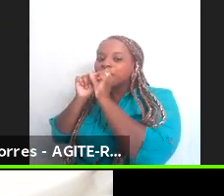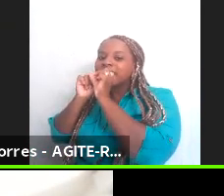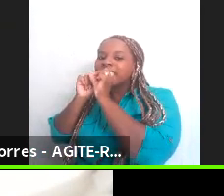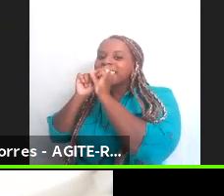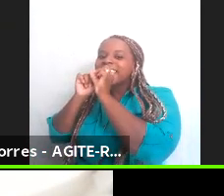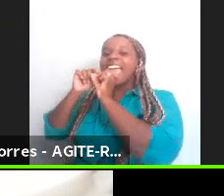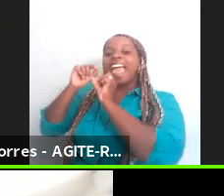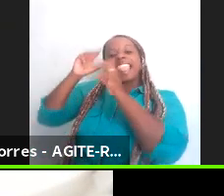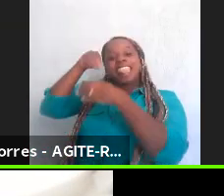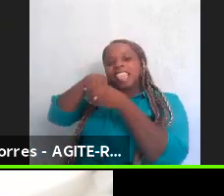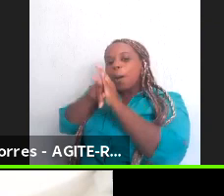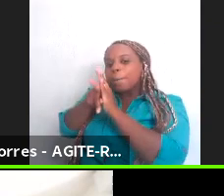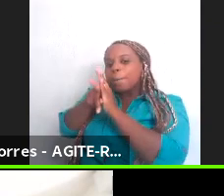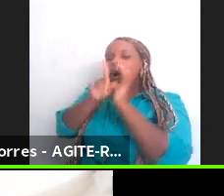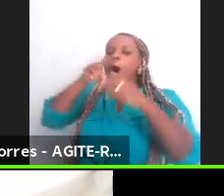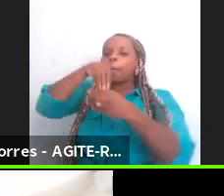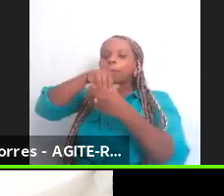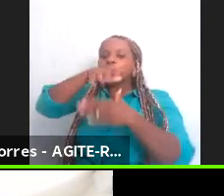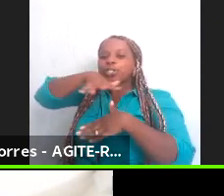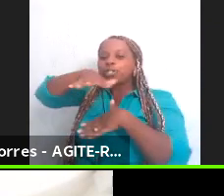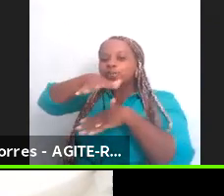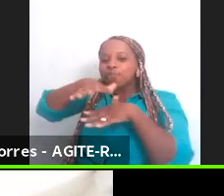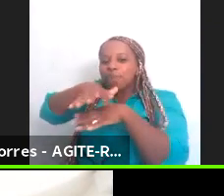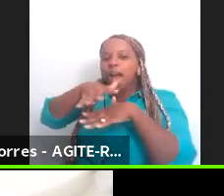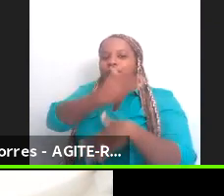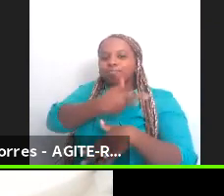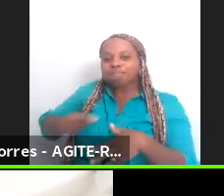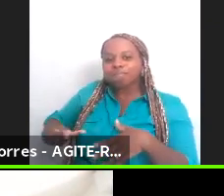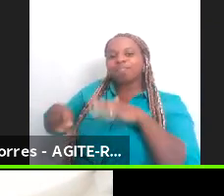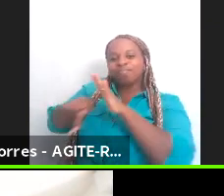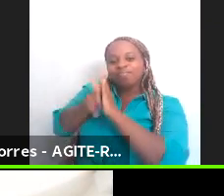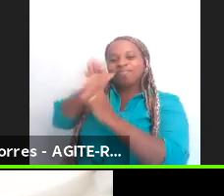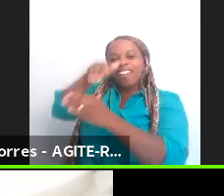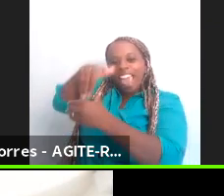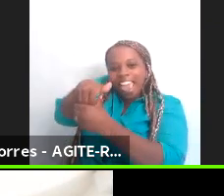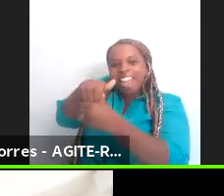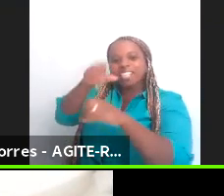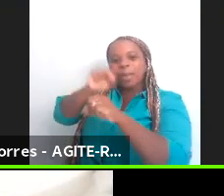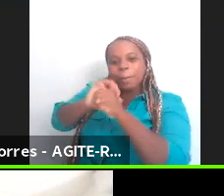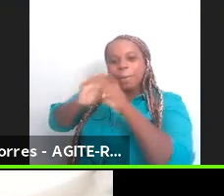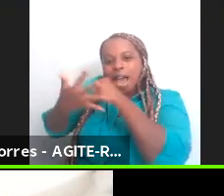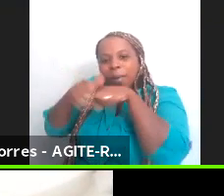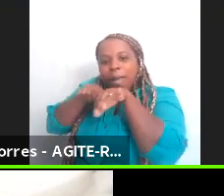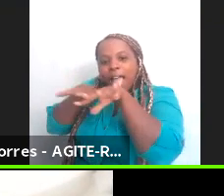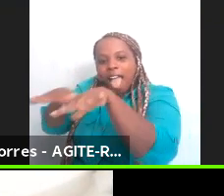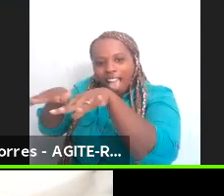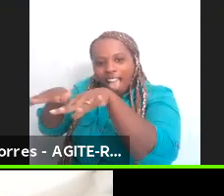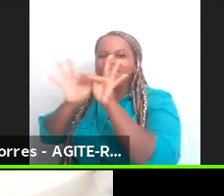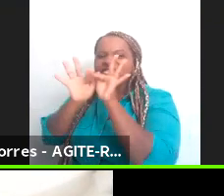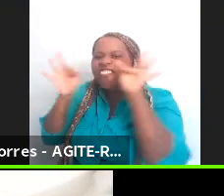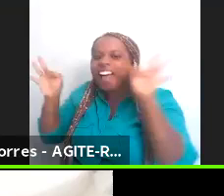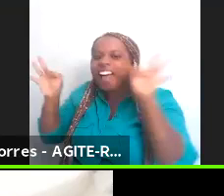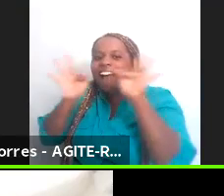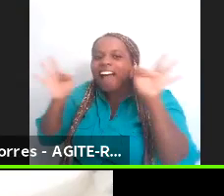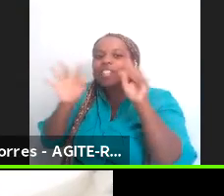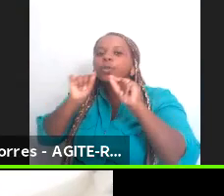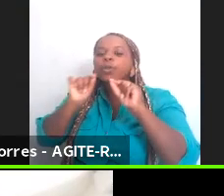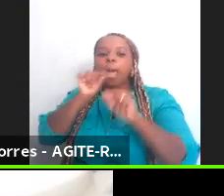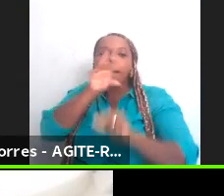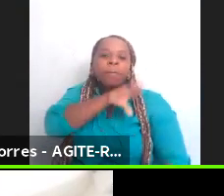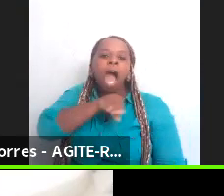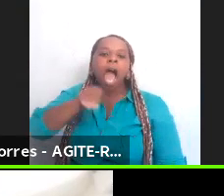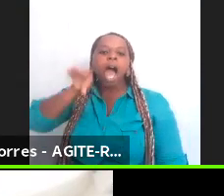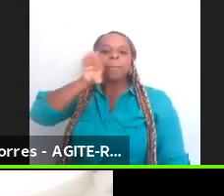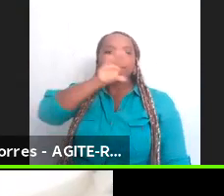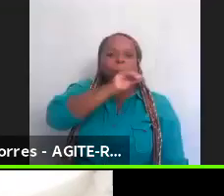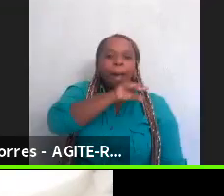eleição marcada por uma pandemia de proporções históricas, isso ajuda você a articular melhor as palavras, porque às